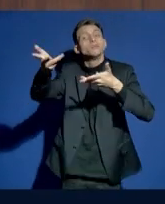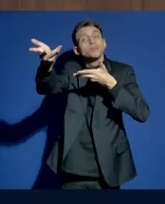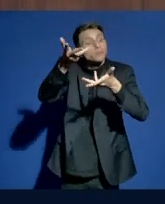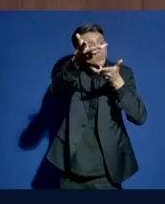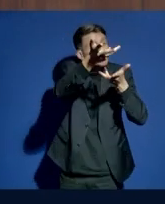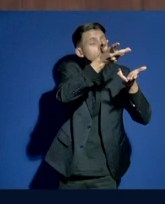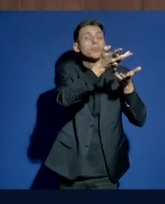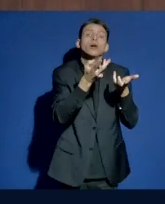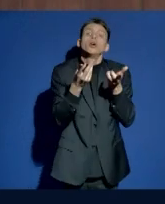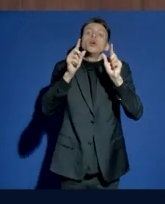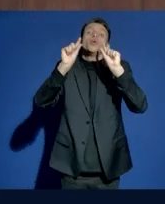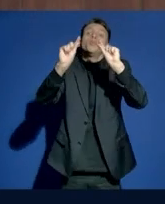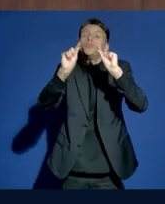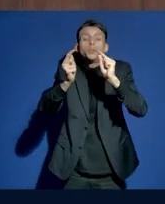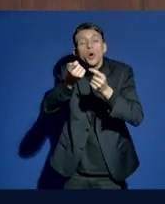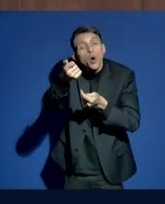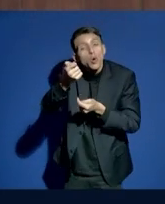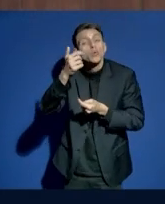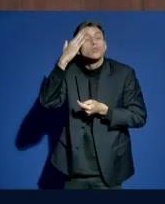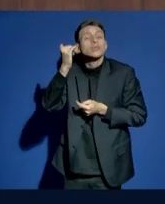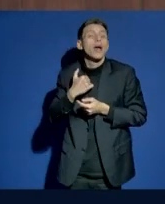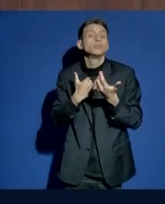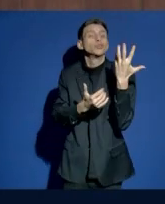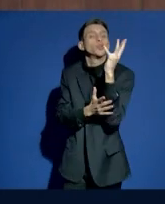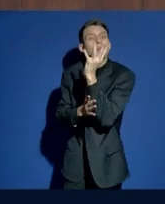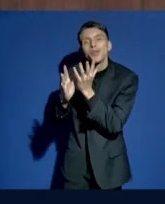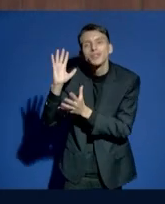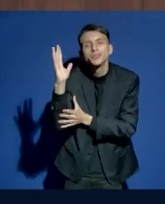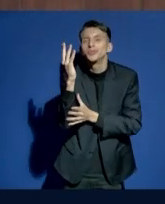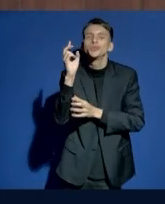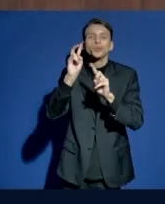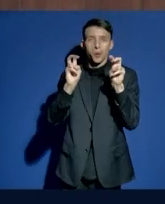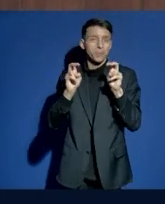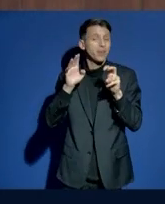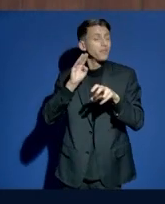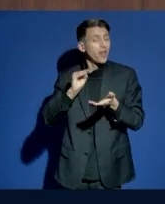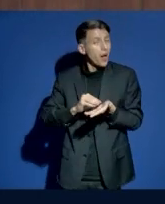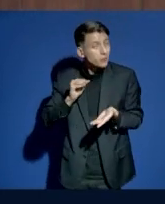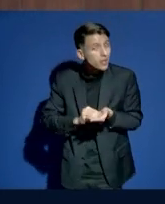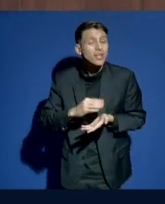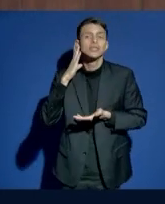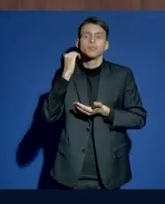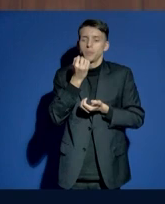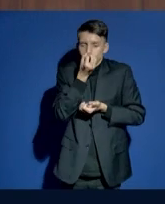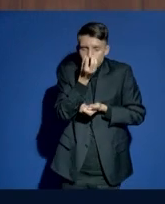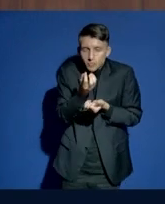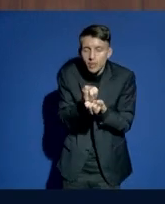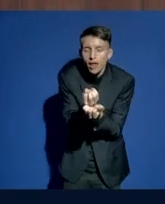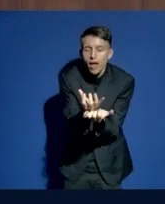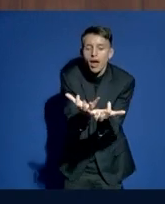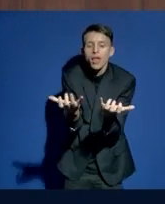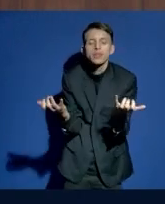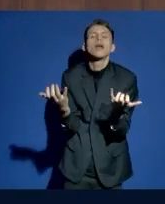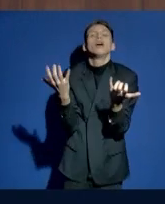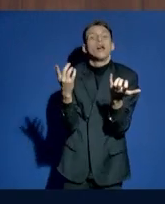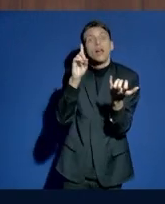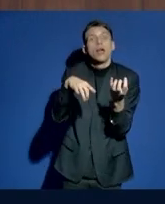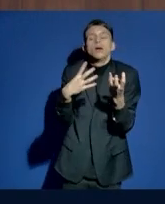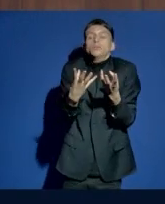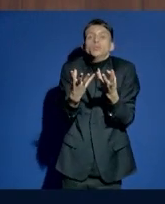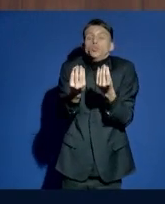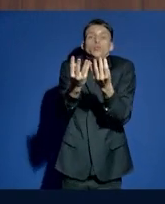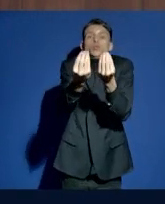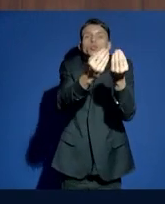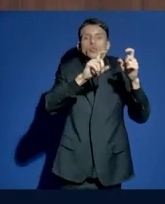e quão pouco nós sabemos dessas relações, não é? E sabemos que as plantas foram muito abundantes. Tem um outro exemplo